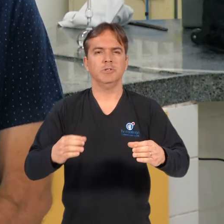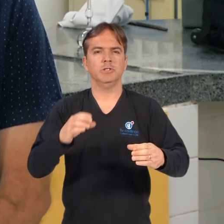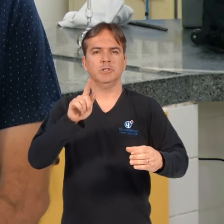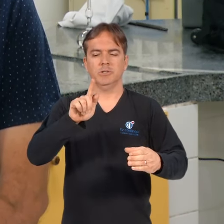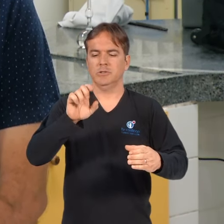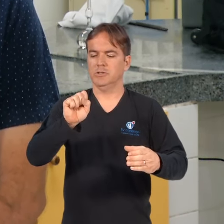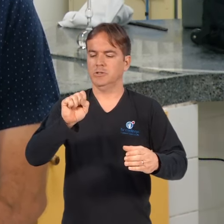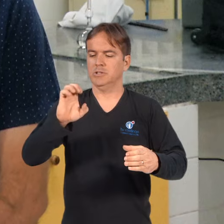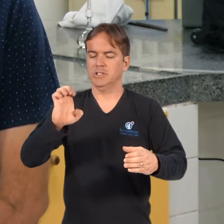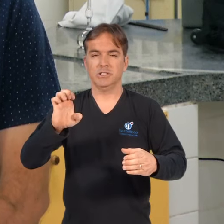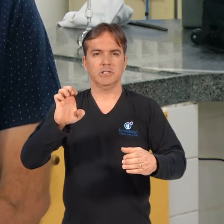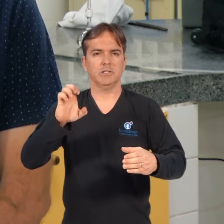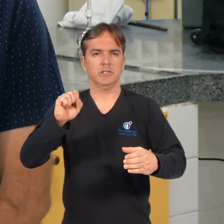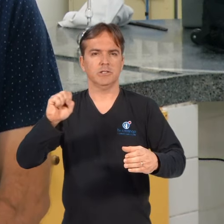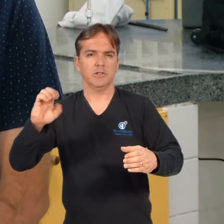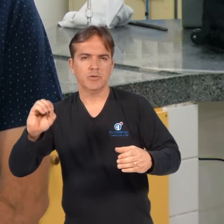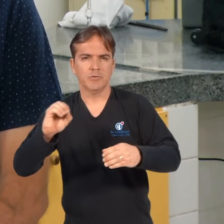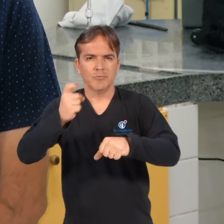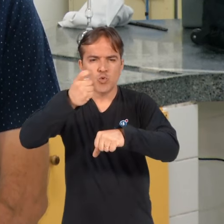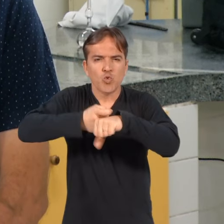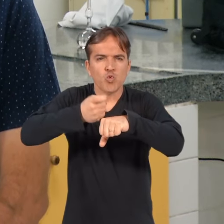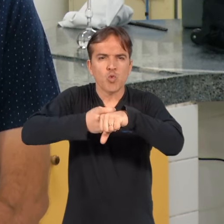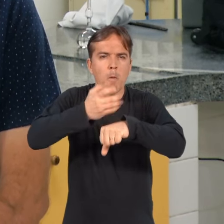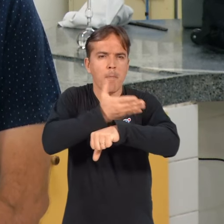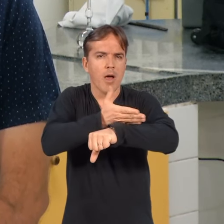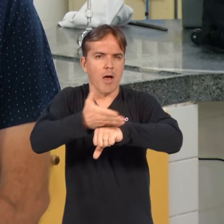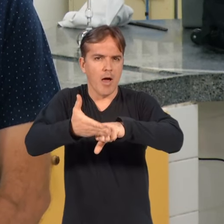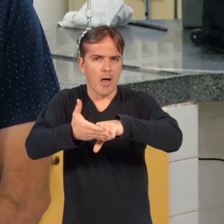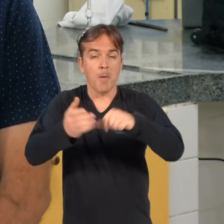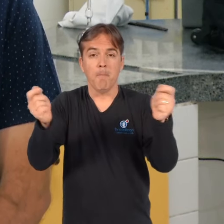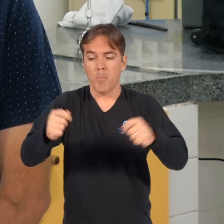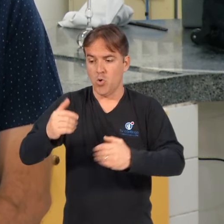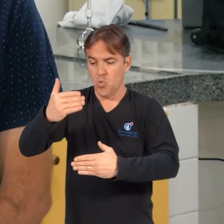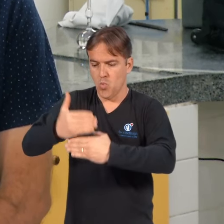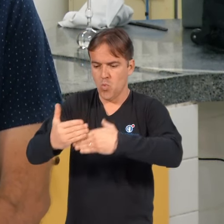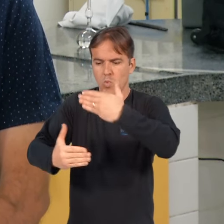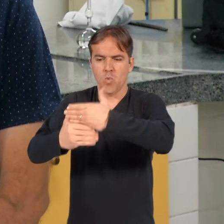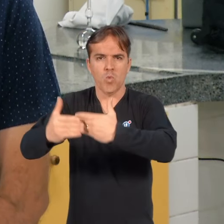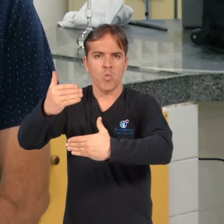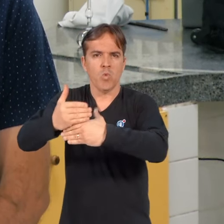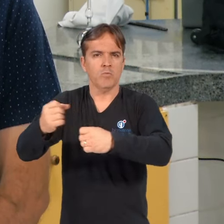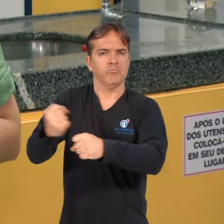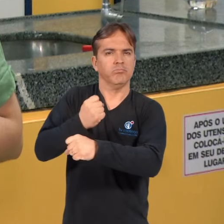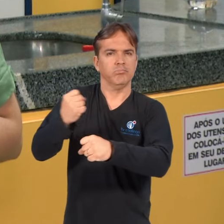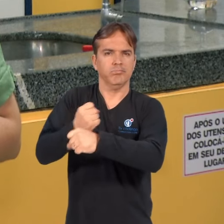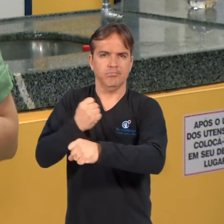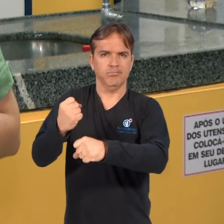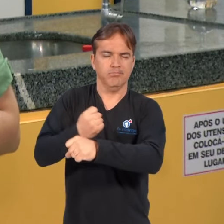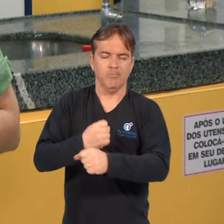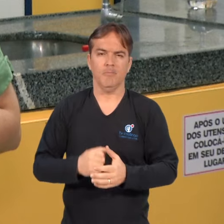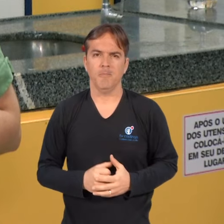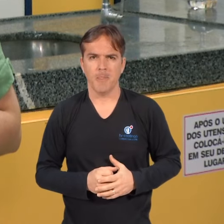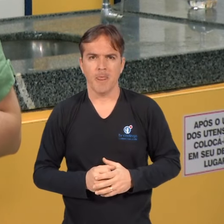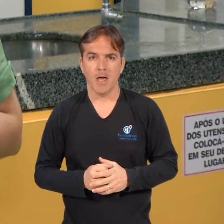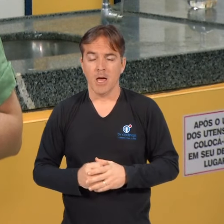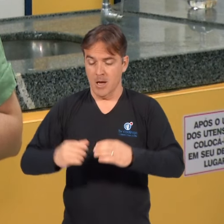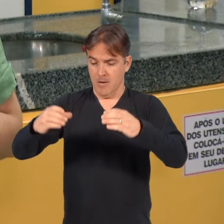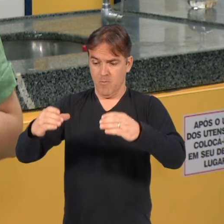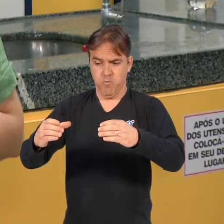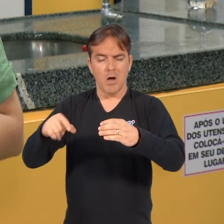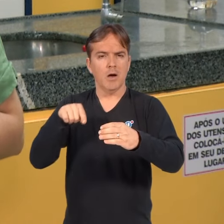que representasse algumas vantagens para a execução de alvenaria, né, nas obras de engenharia civil. Ele é um material promissor,